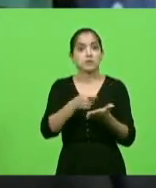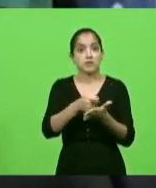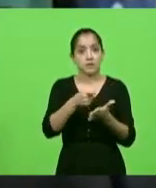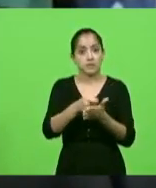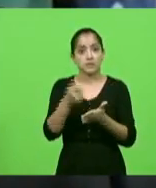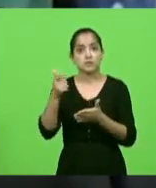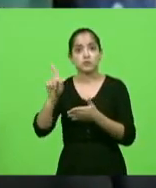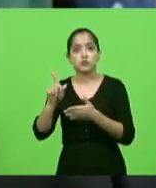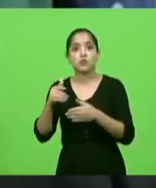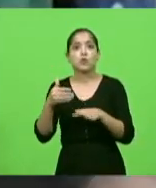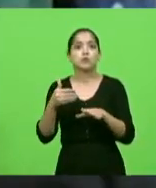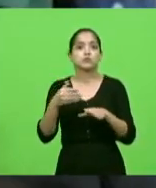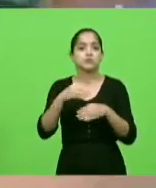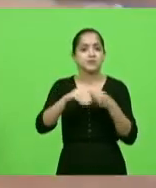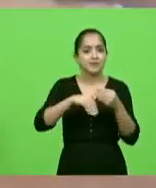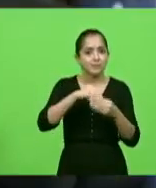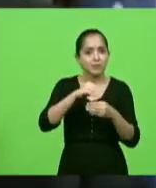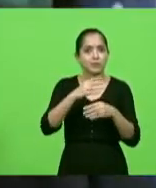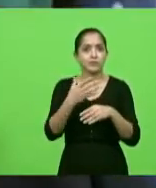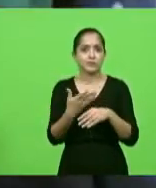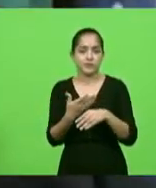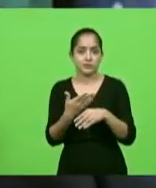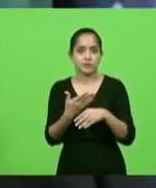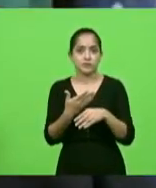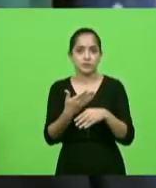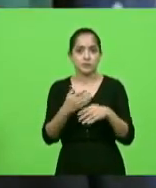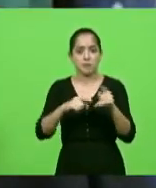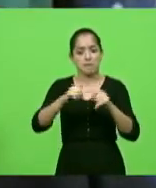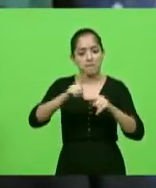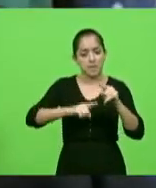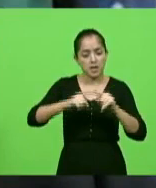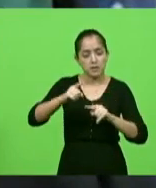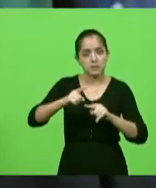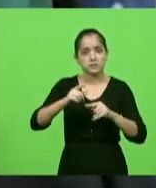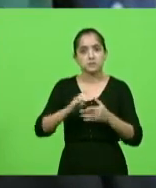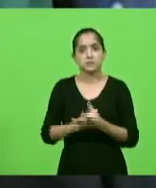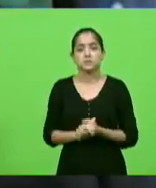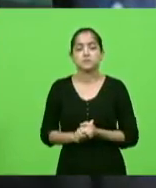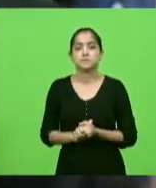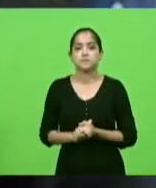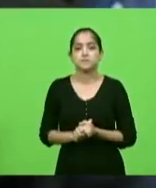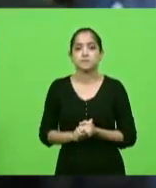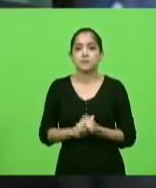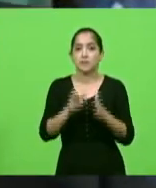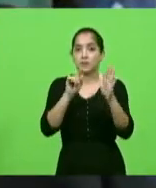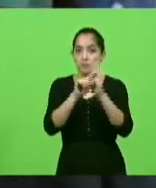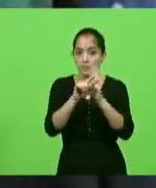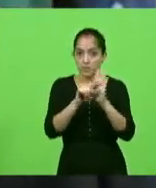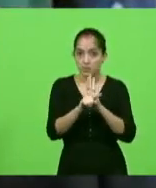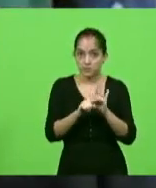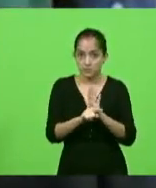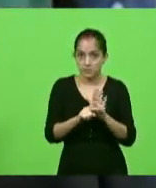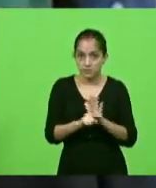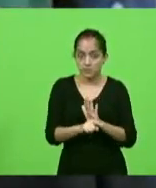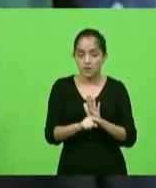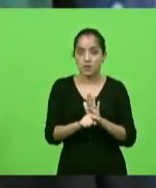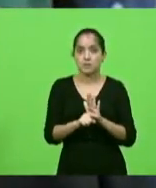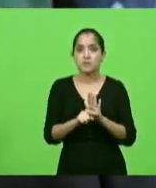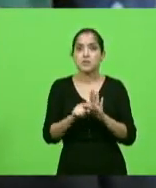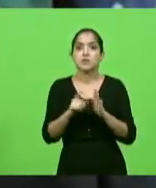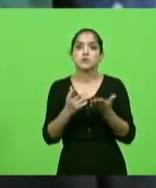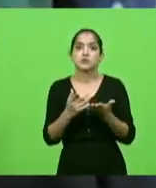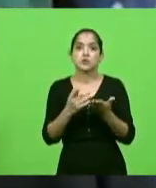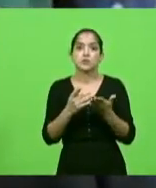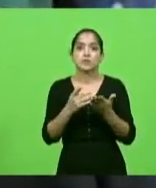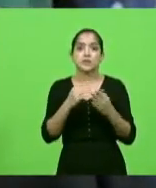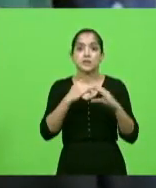da pressão de outros envolvidos para alugar segurar os equipamentos festa risco questionários oitiva açometais lançar